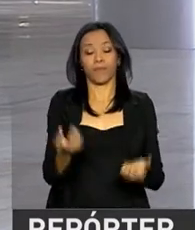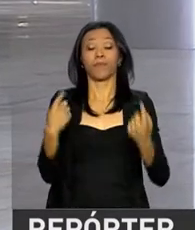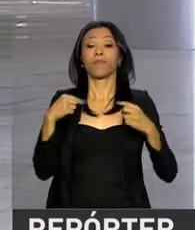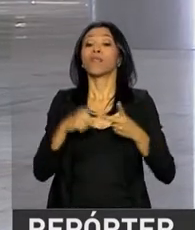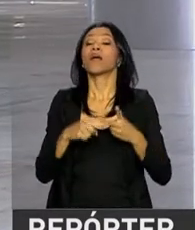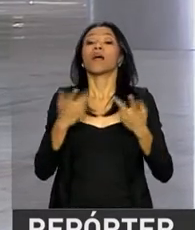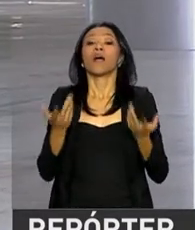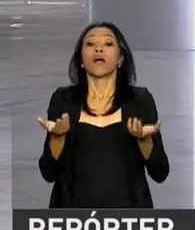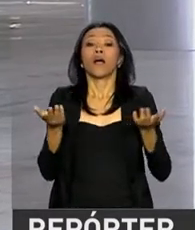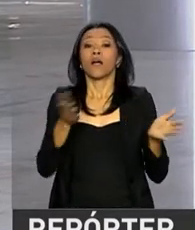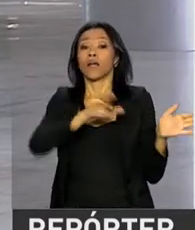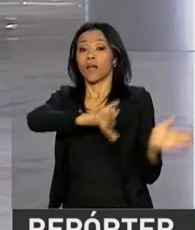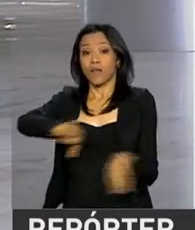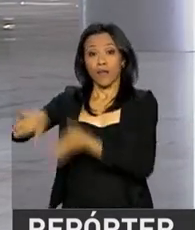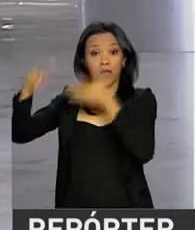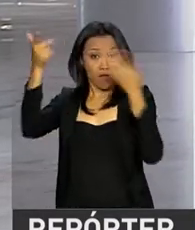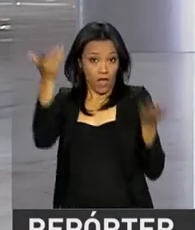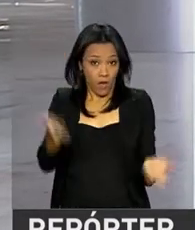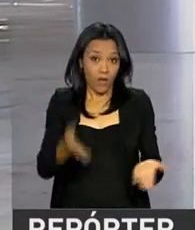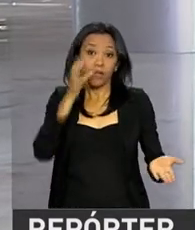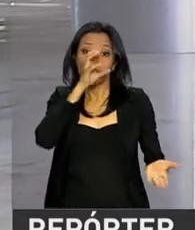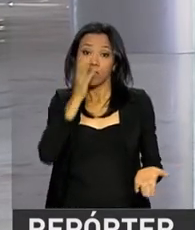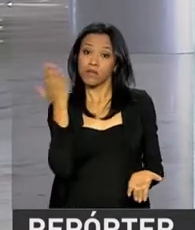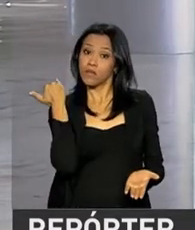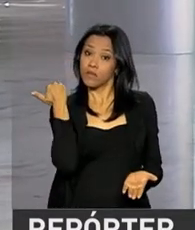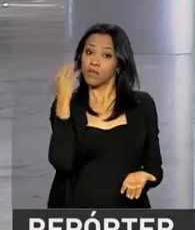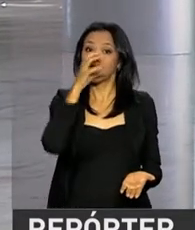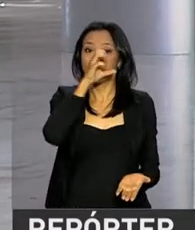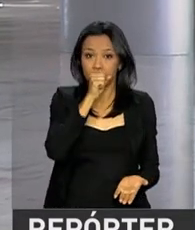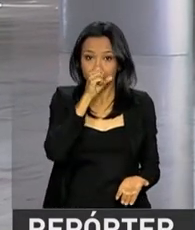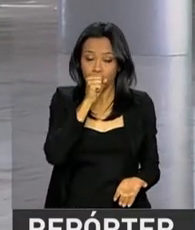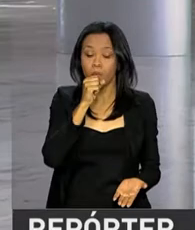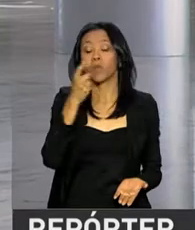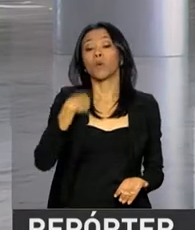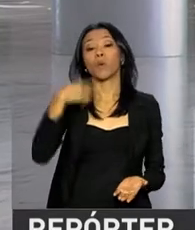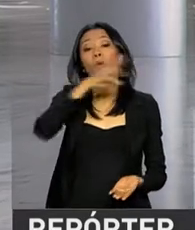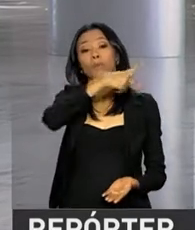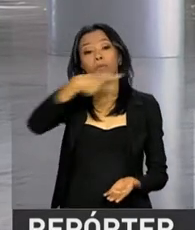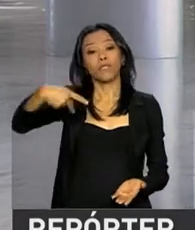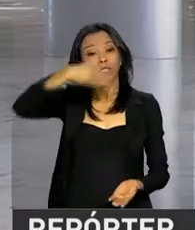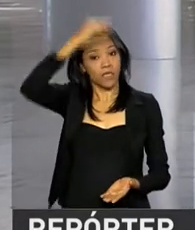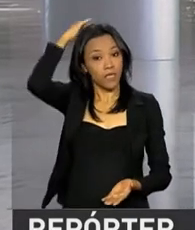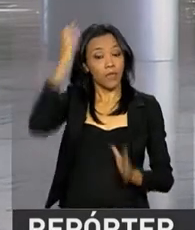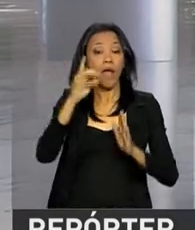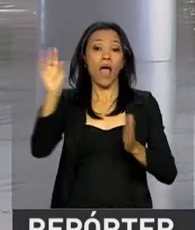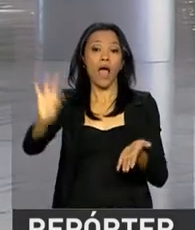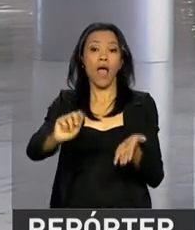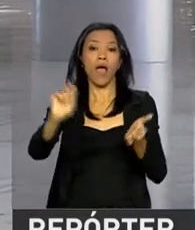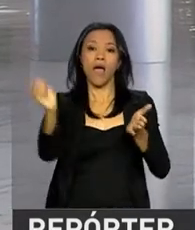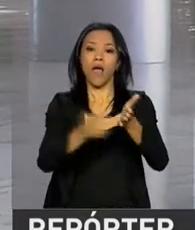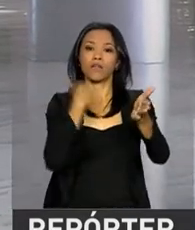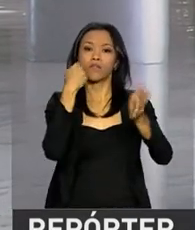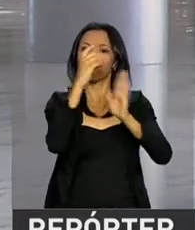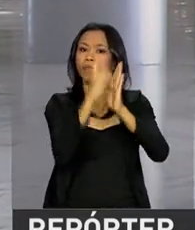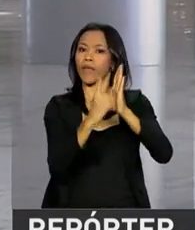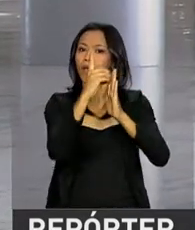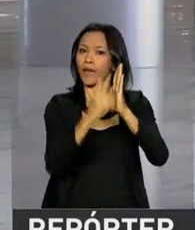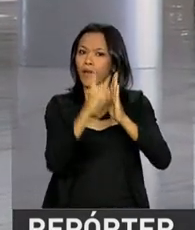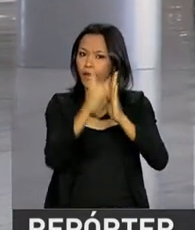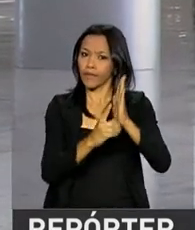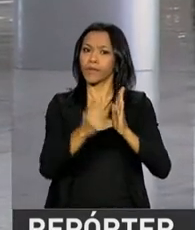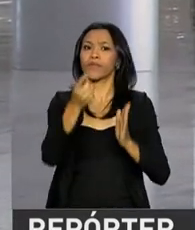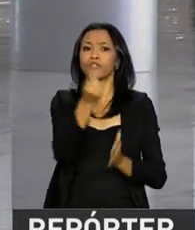de semana o presidente michel temer assinou no sábado um decreto que autoriza a conversão de cerca de 4 bilhões